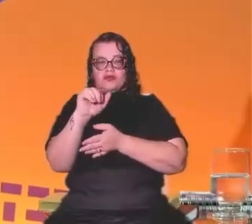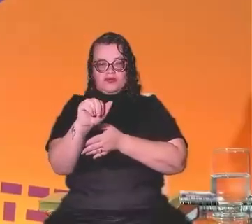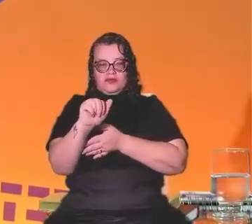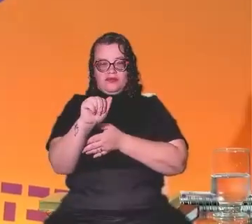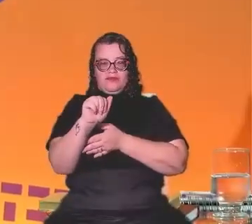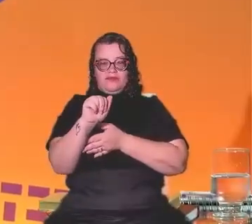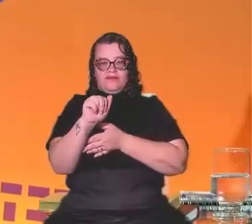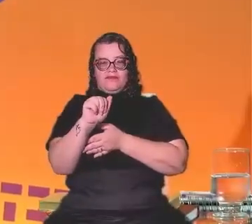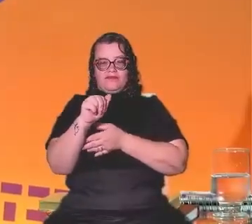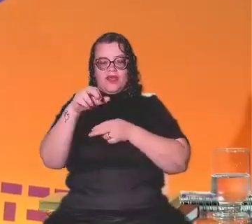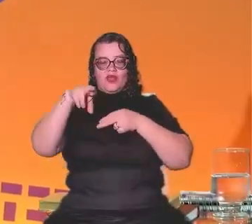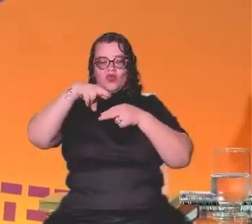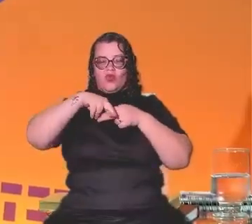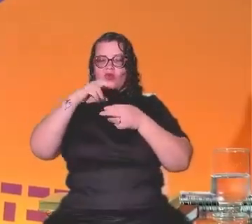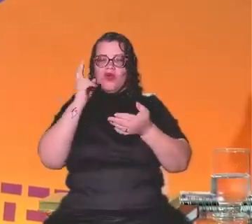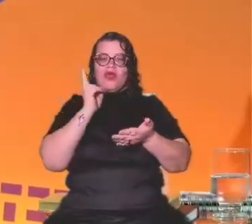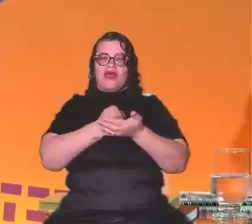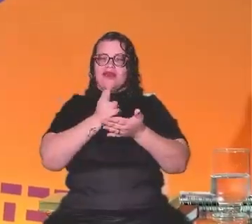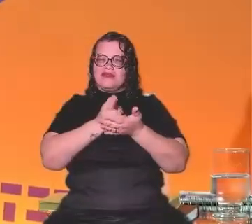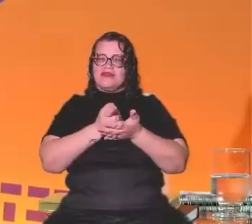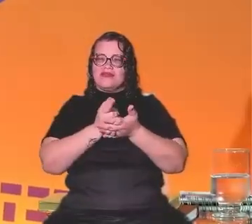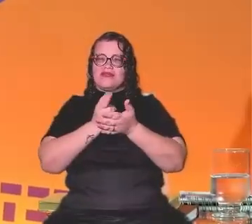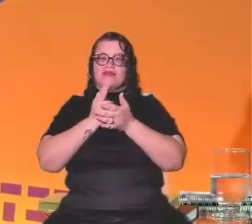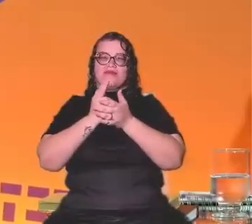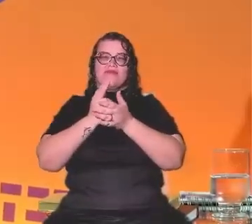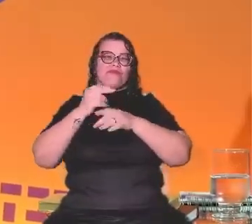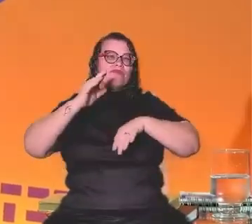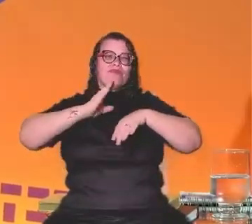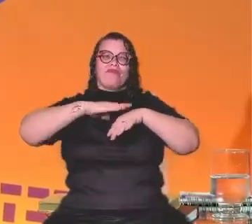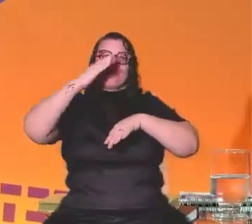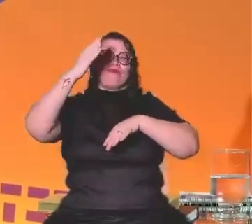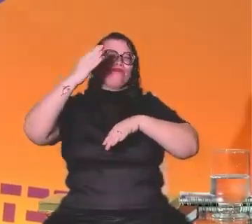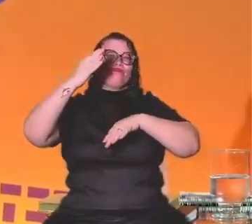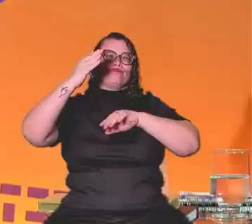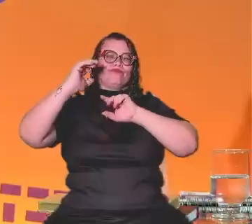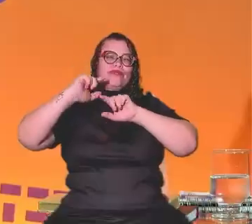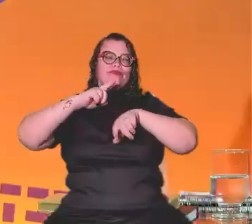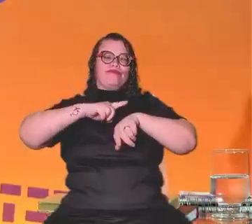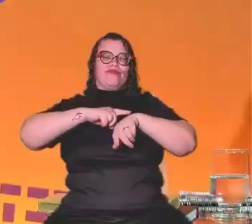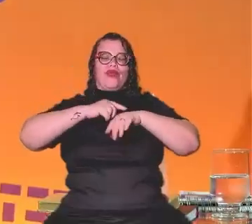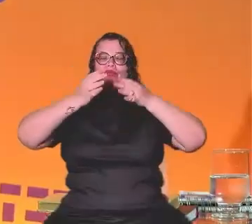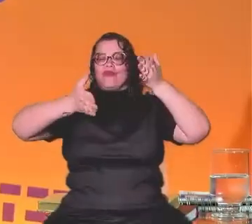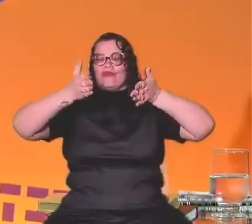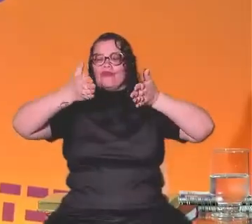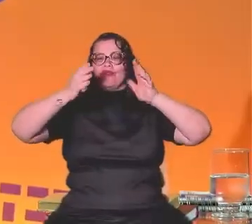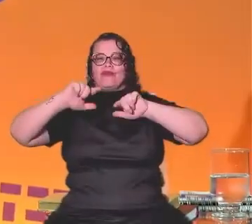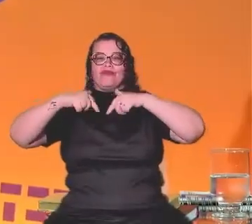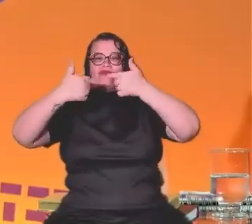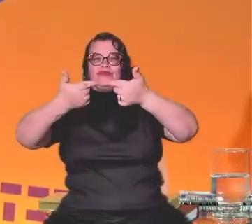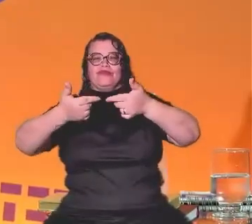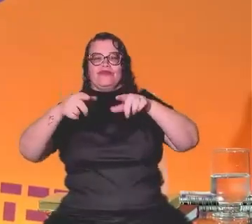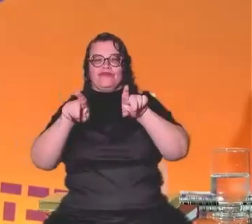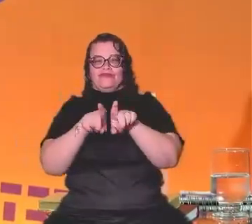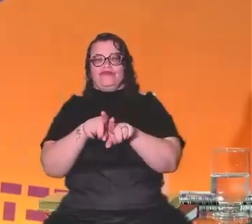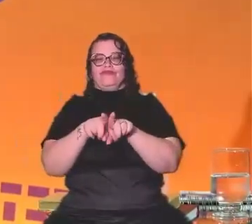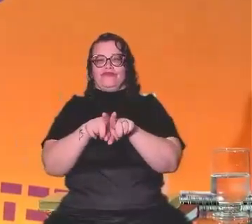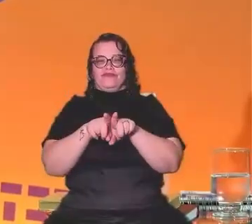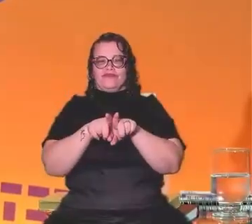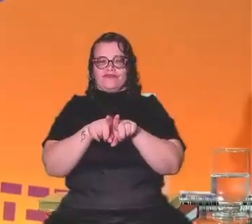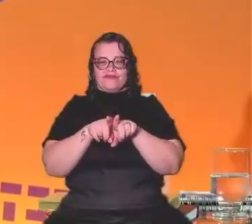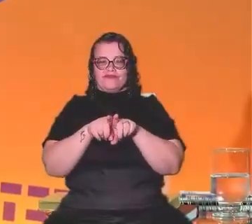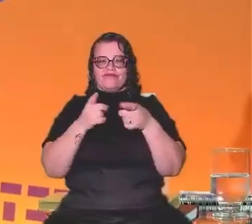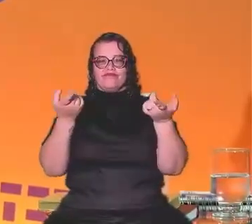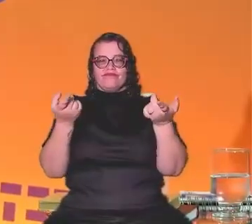sempre atemporal. Então, o que a gente vive hoje, o que a gente tem vivido, né? Guerra na Ucrânia,